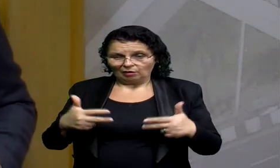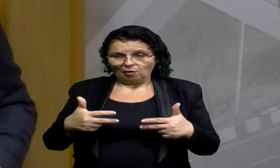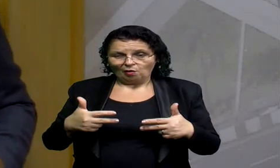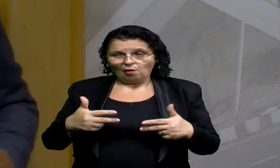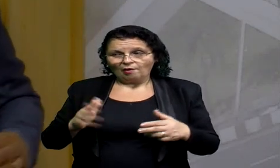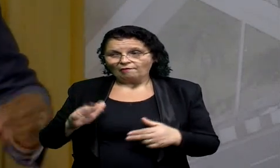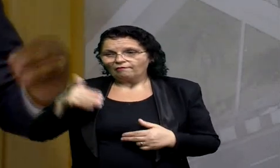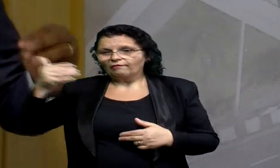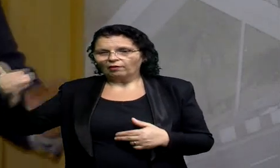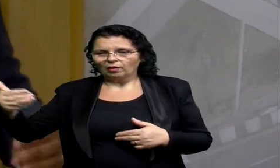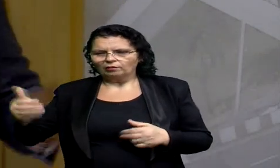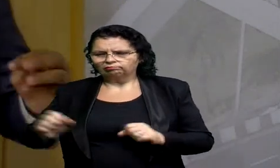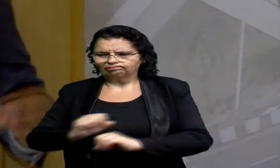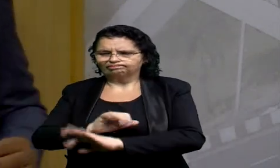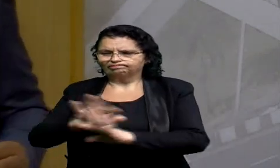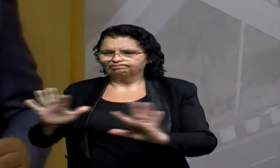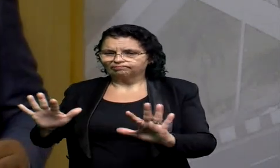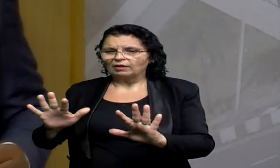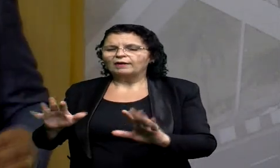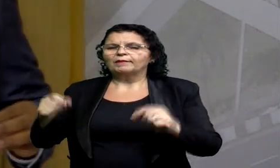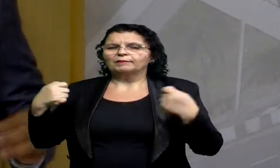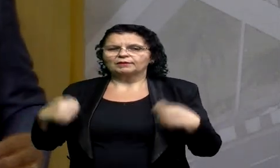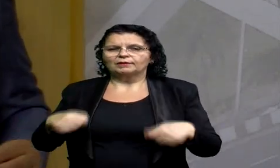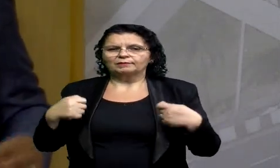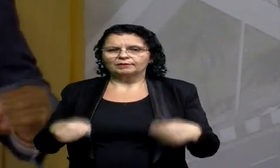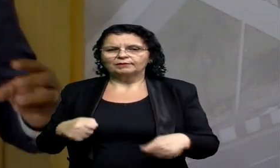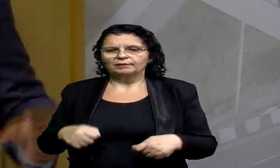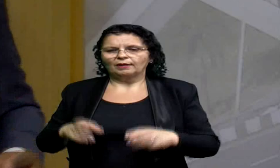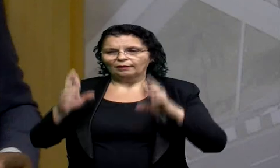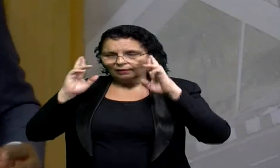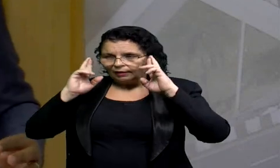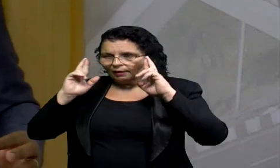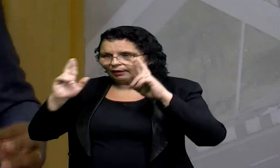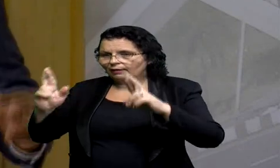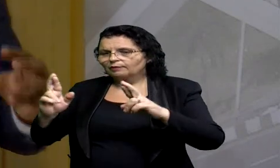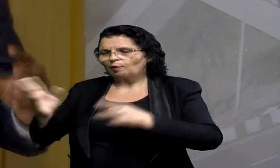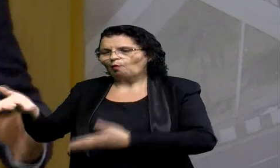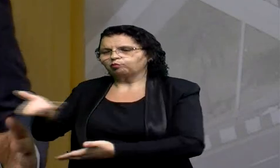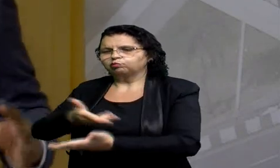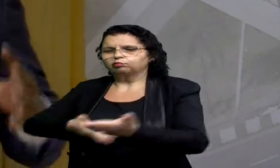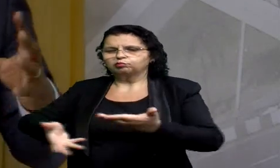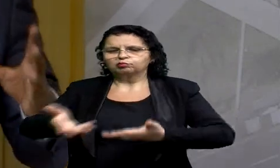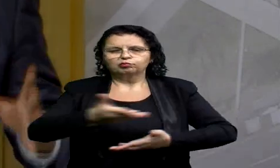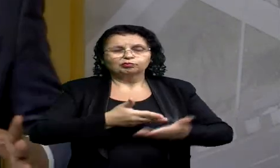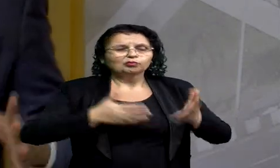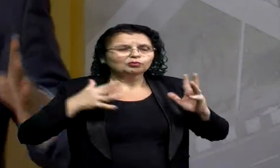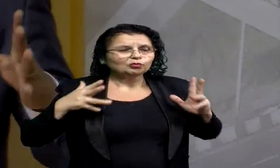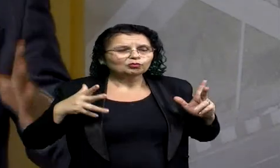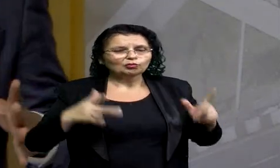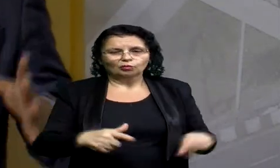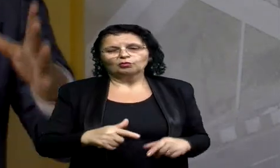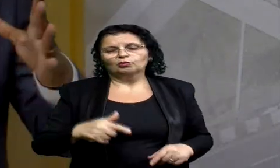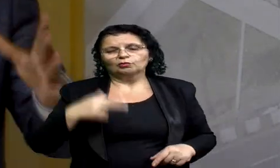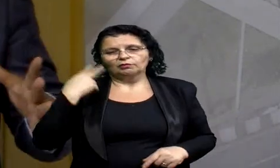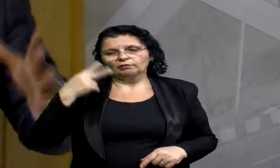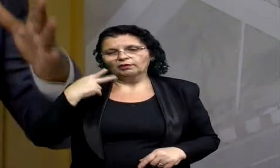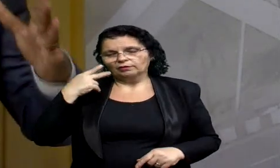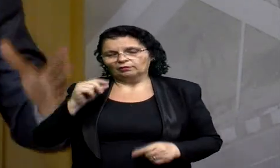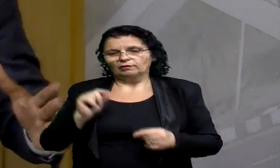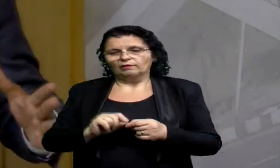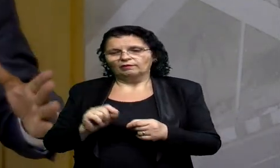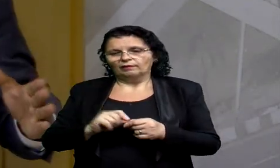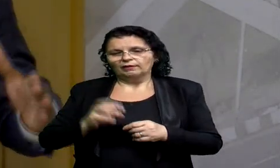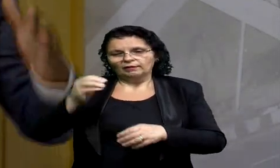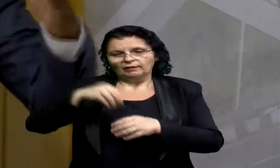Zé Carlos Eu acho que fora do plenário a gente tem que ser respeitoso com tudo que os vereadores estão desenvolvendo na